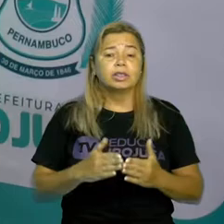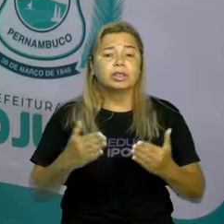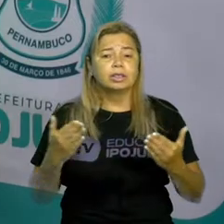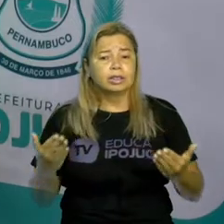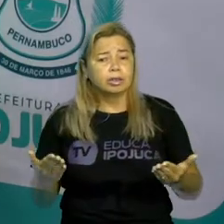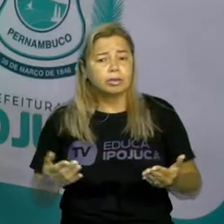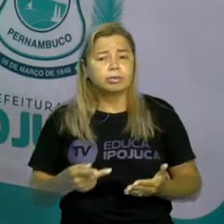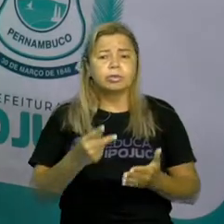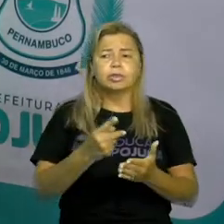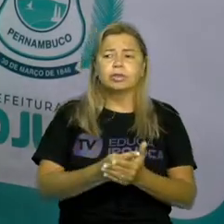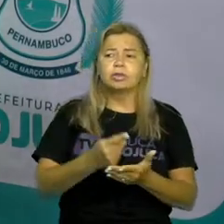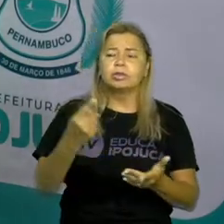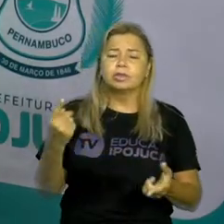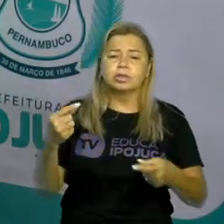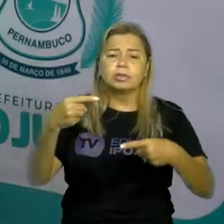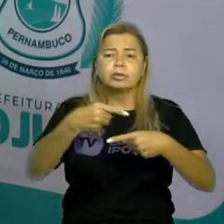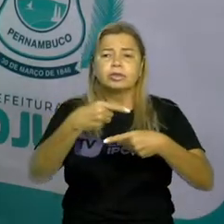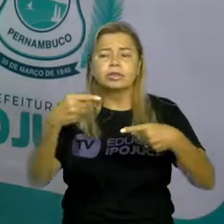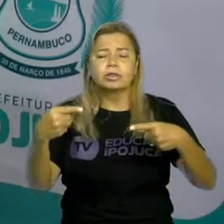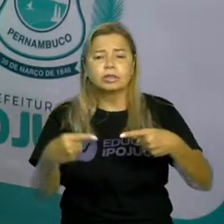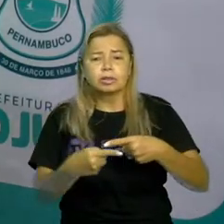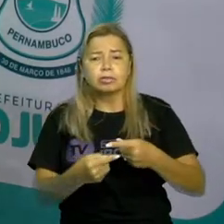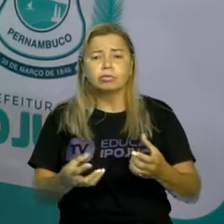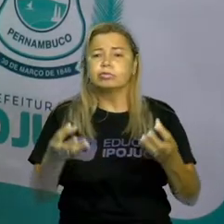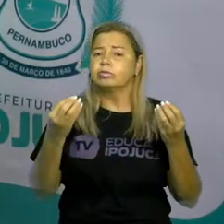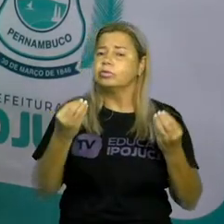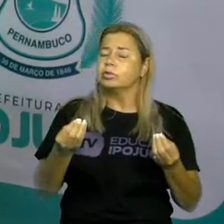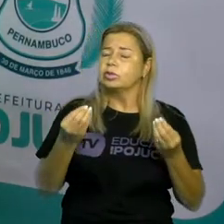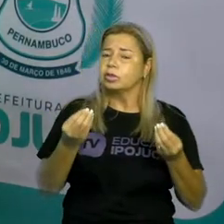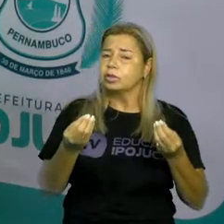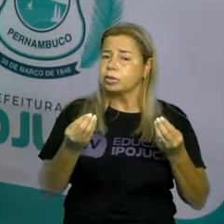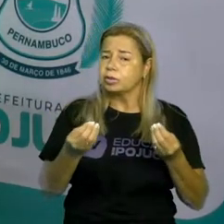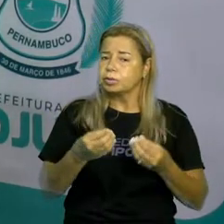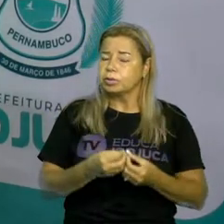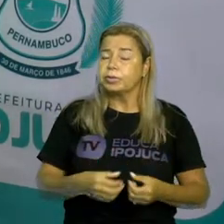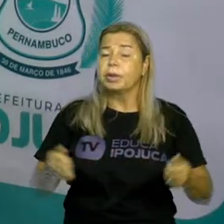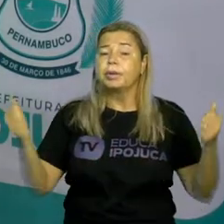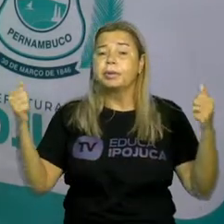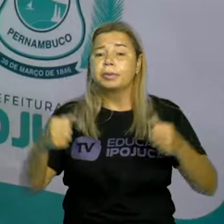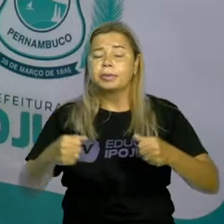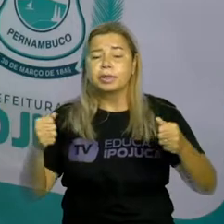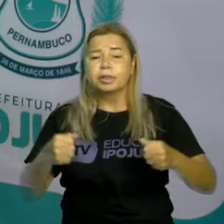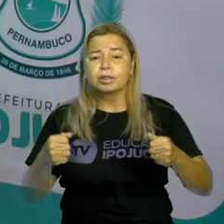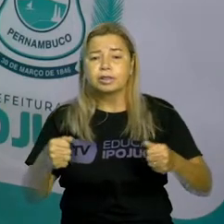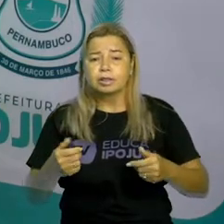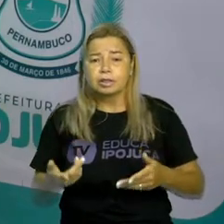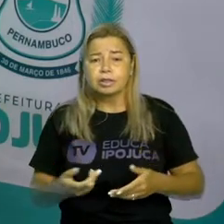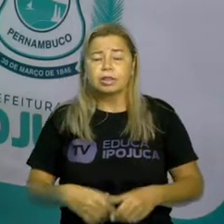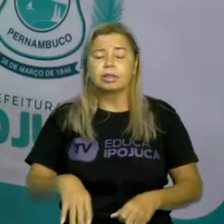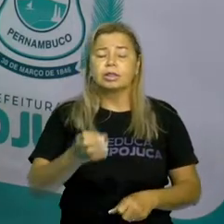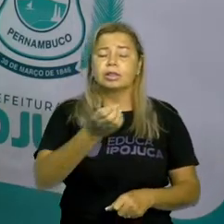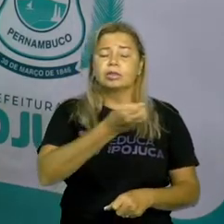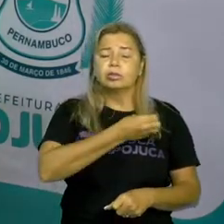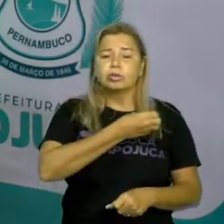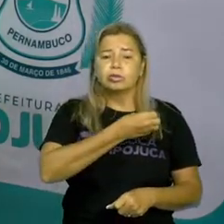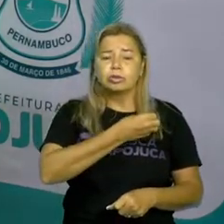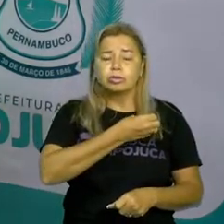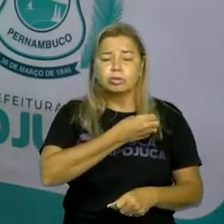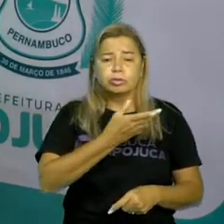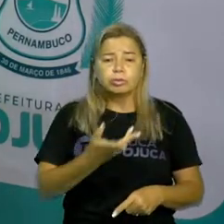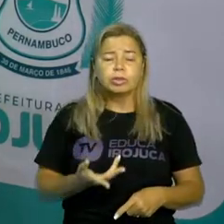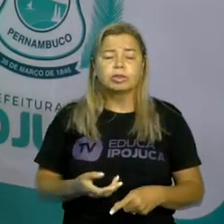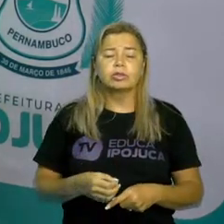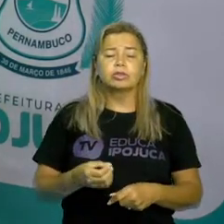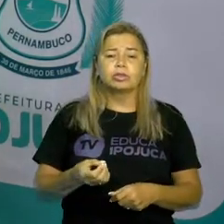aconteça a fração portanto é necessário que a e b sejam números inteiros